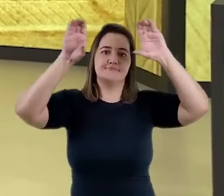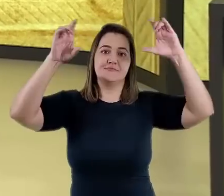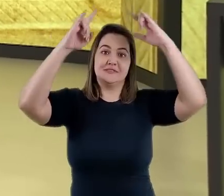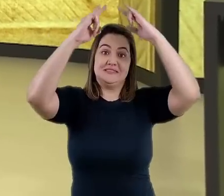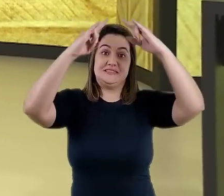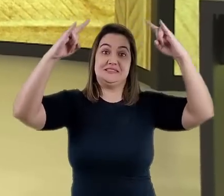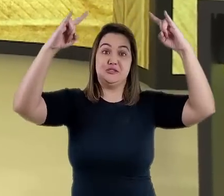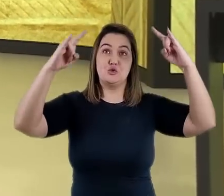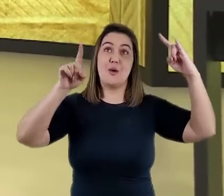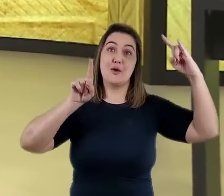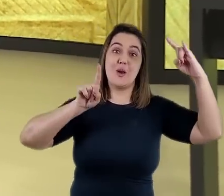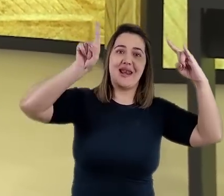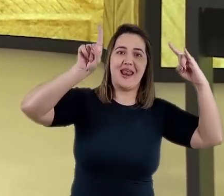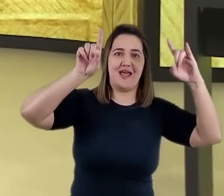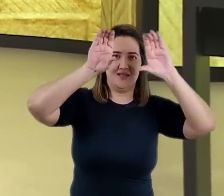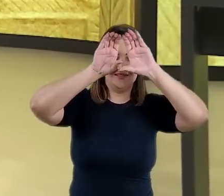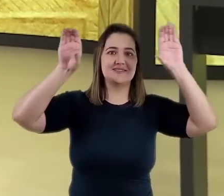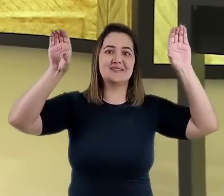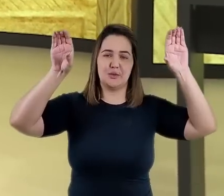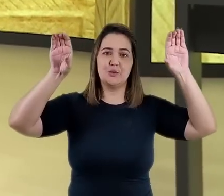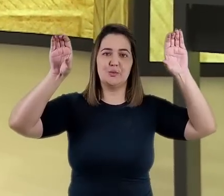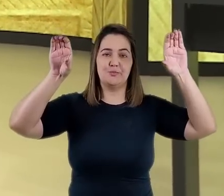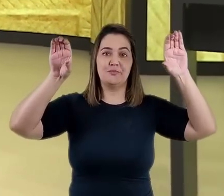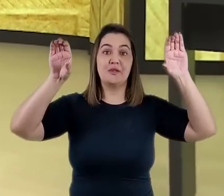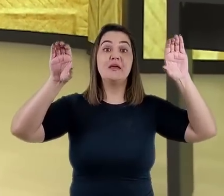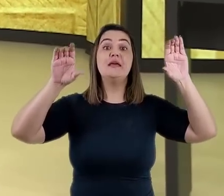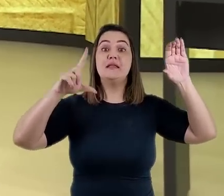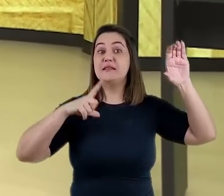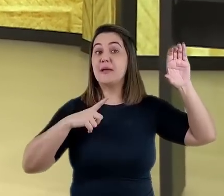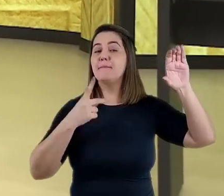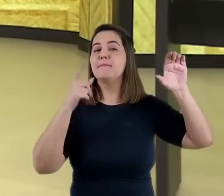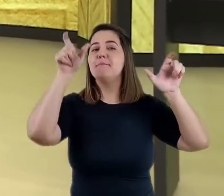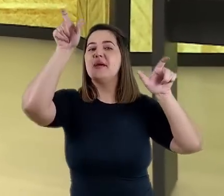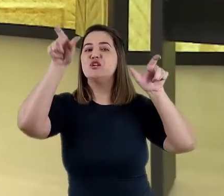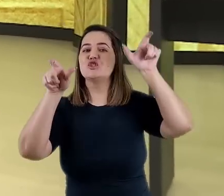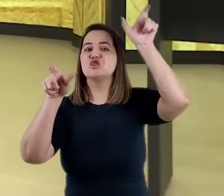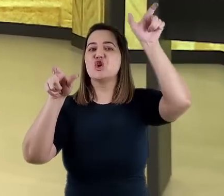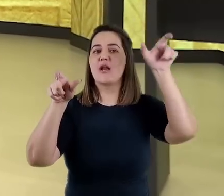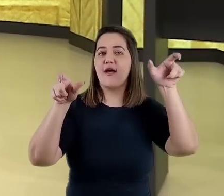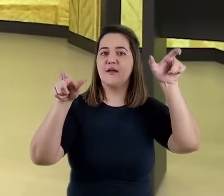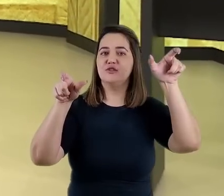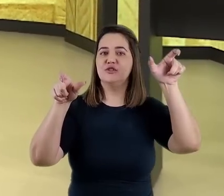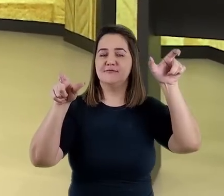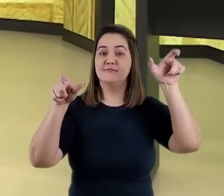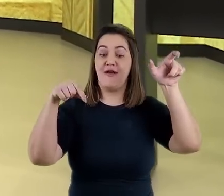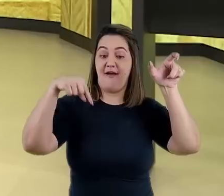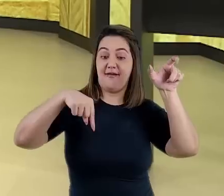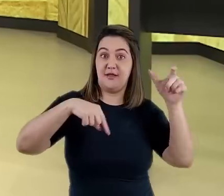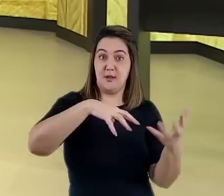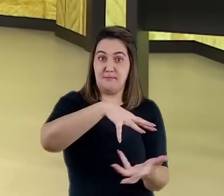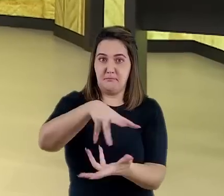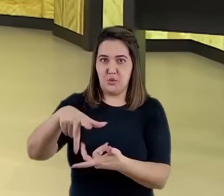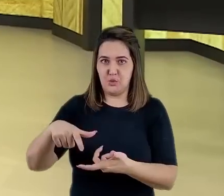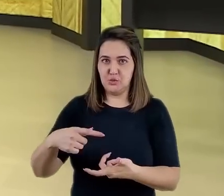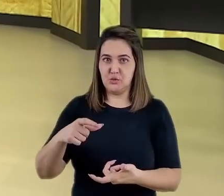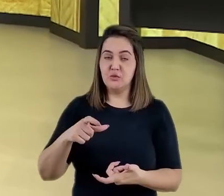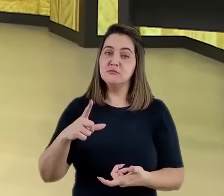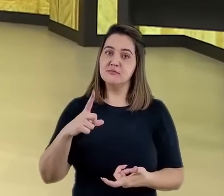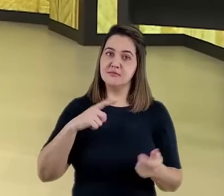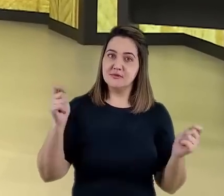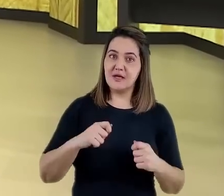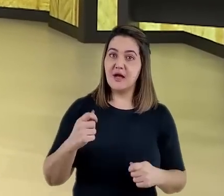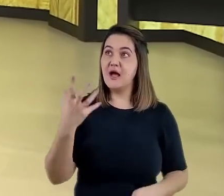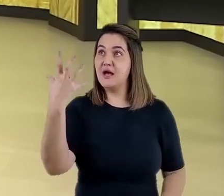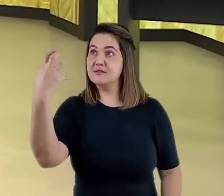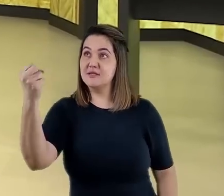santuário celestial, no santuário de Deus, e revelam como personagens da história humana podem estar a serviço da